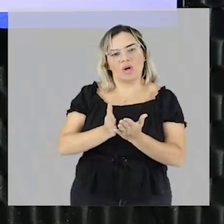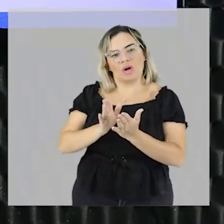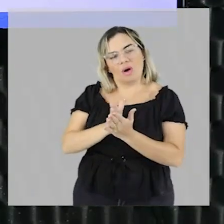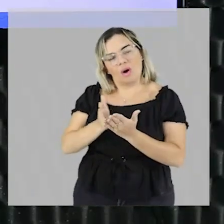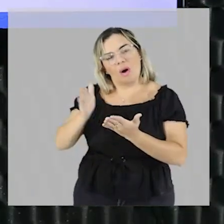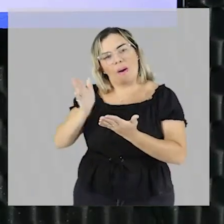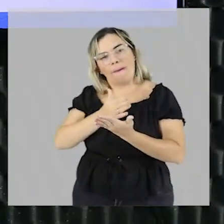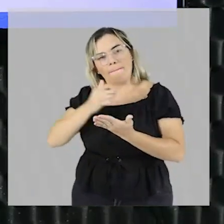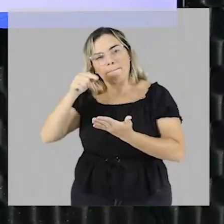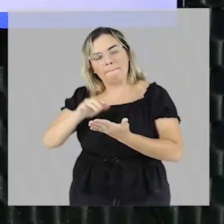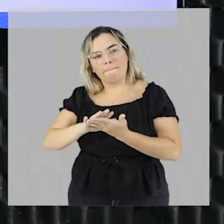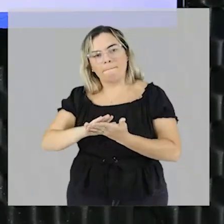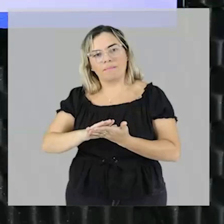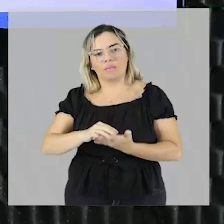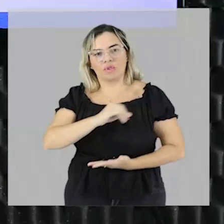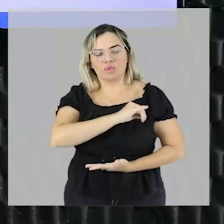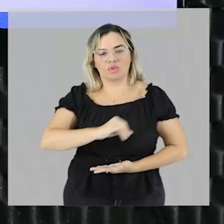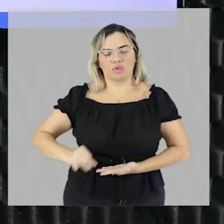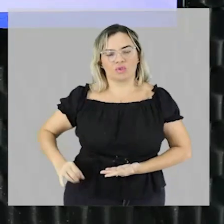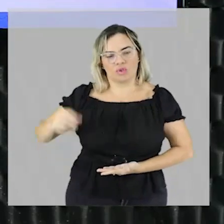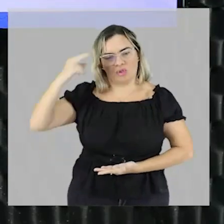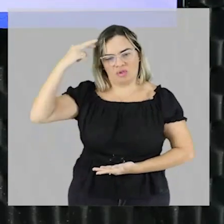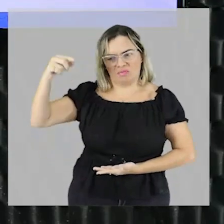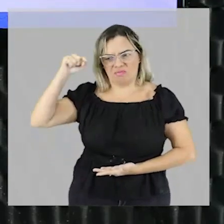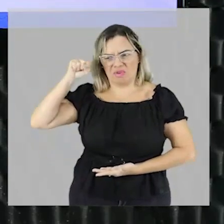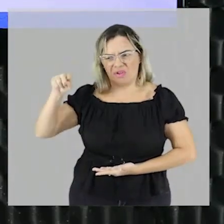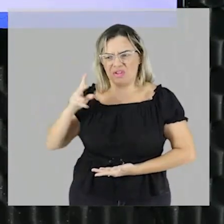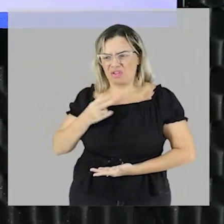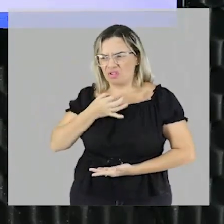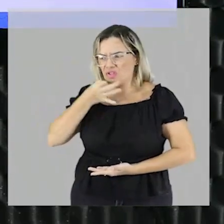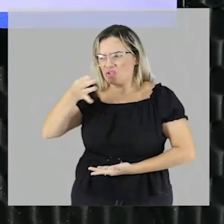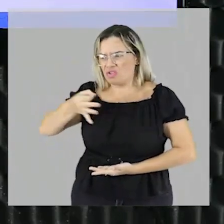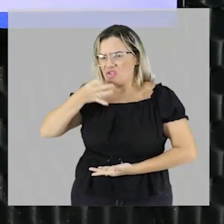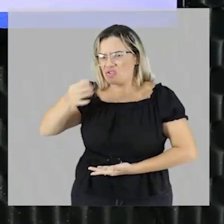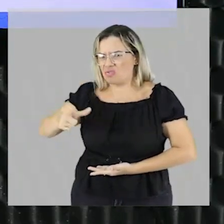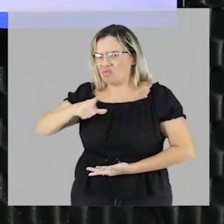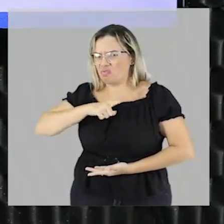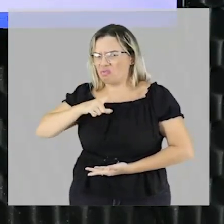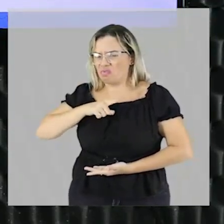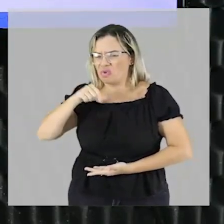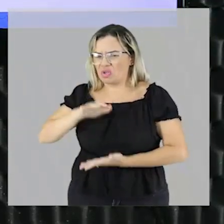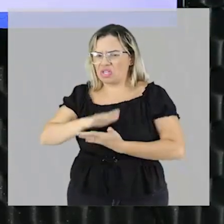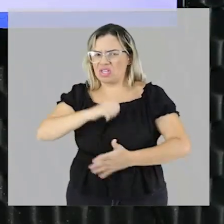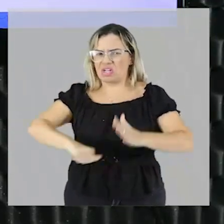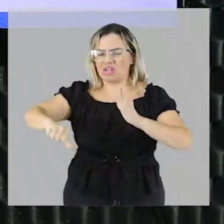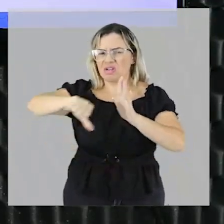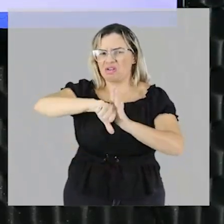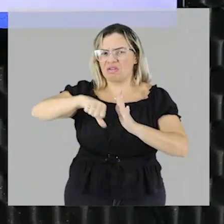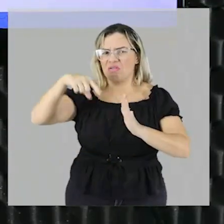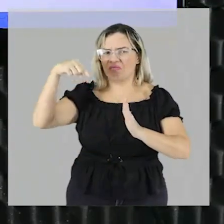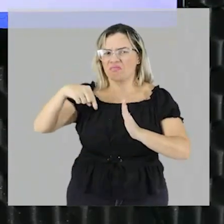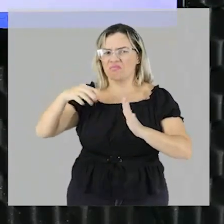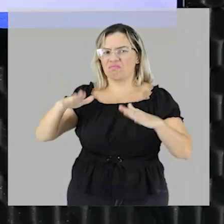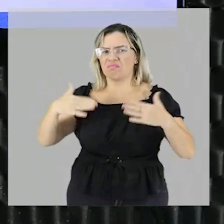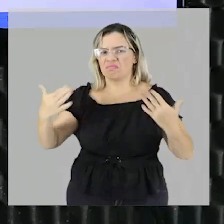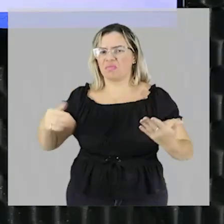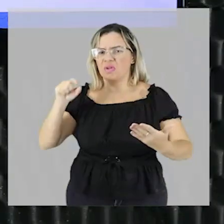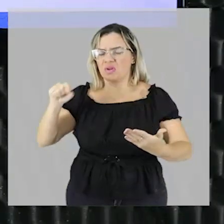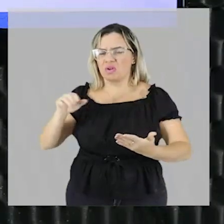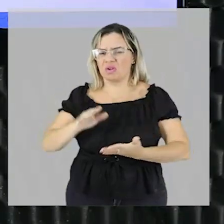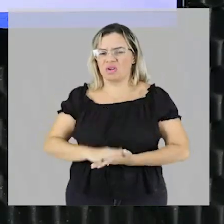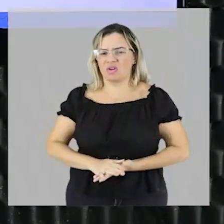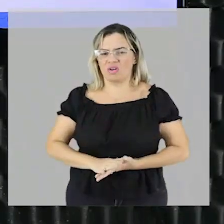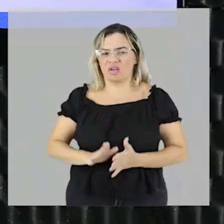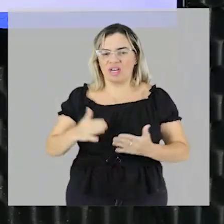era visto como bandido. Essa ideia de Tiradentes como a mártir, essa ideia de Tiradentes